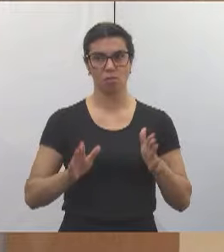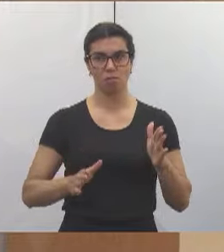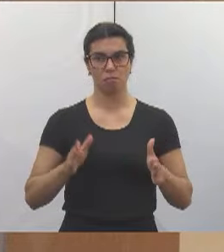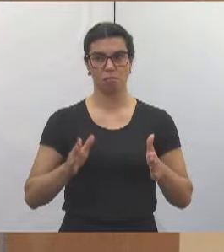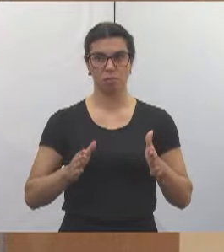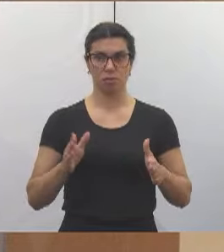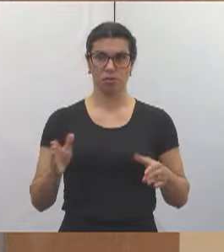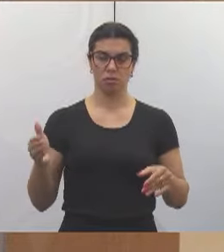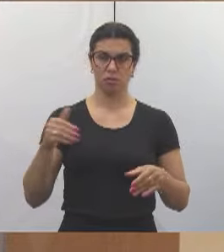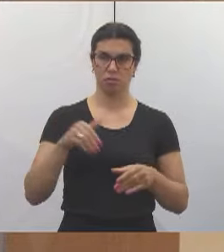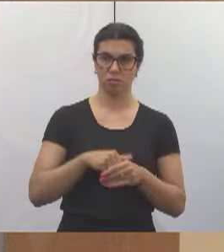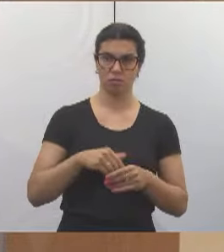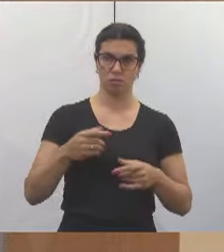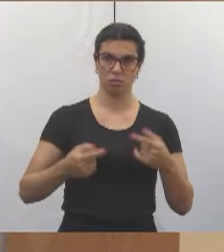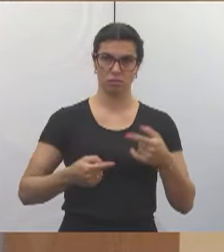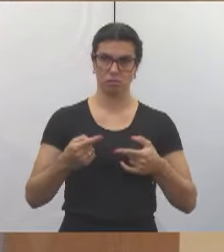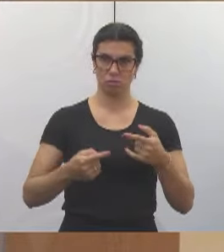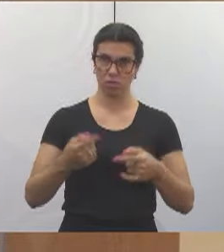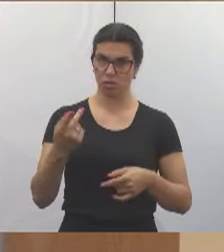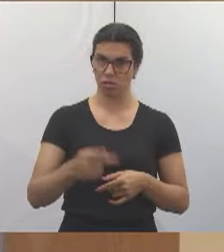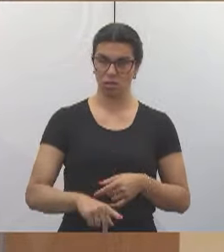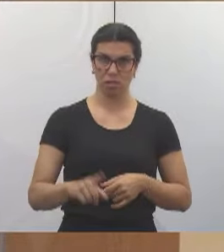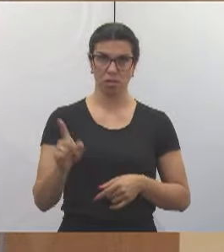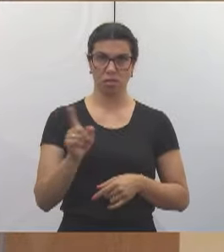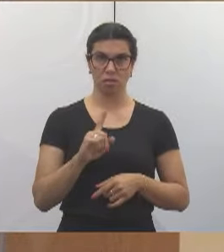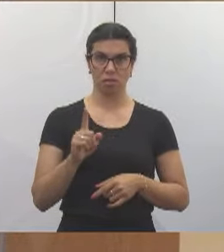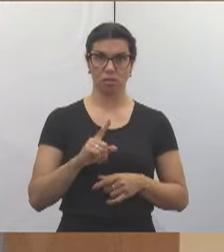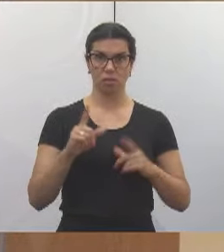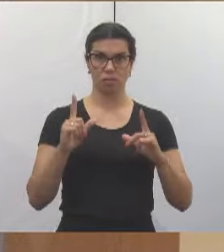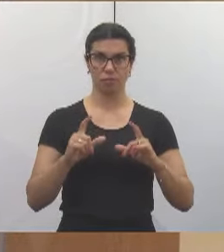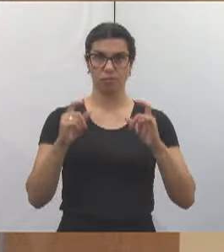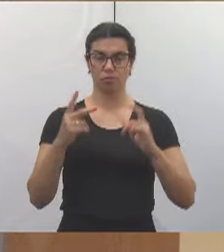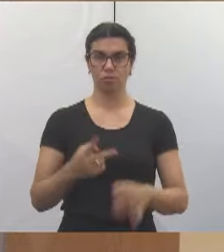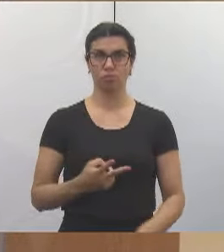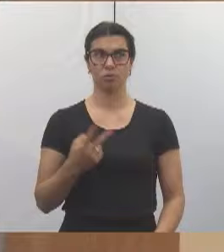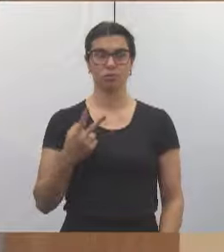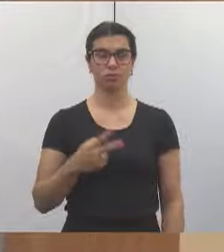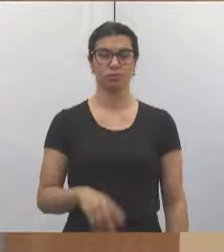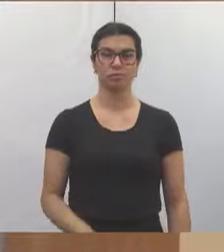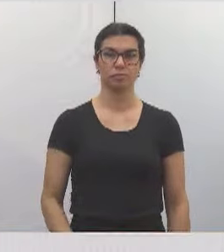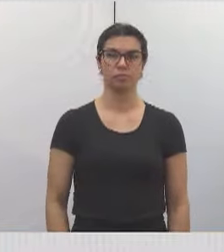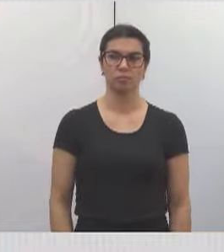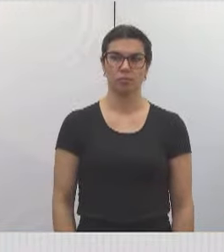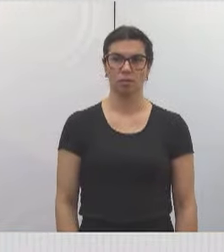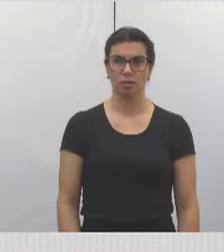estou discutindo aqui dentro. Aqui não. Foto 2, por favor.